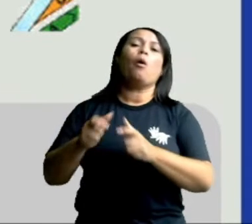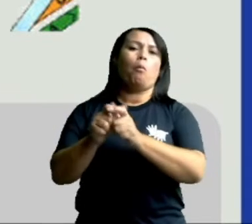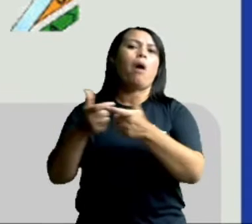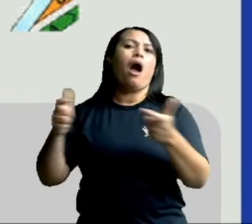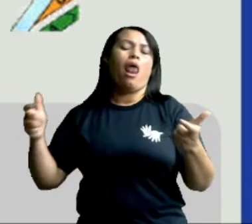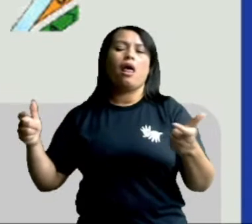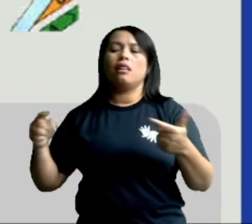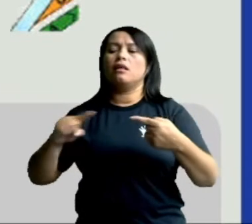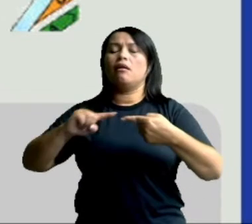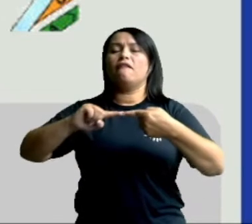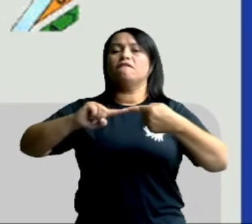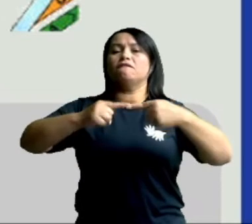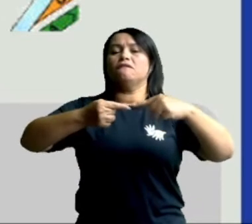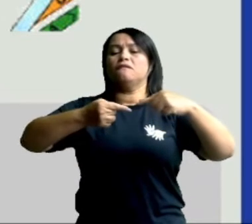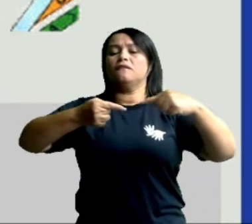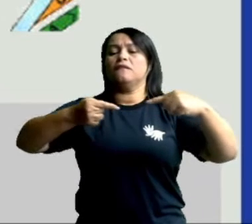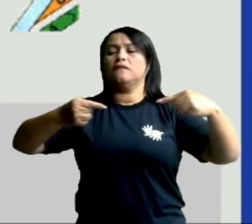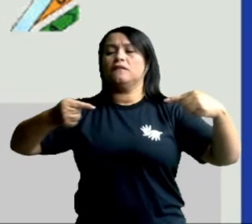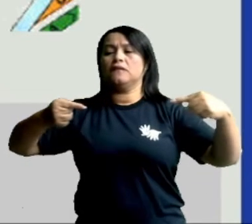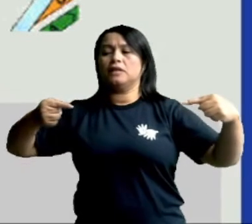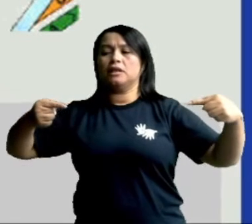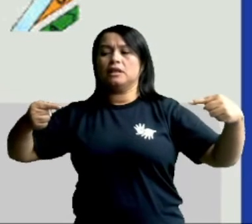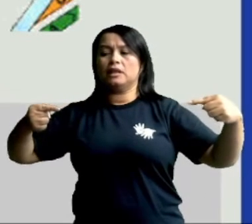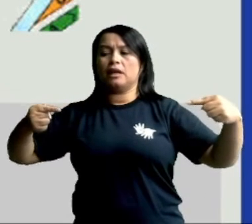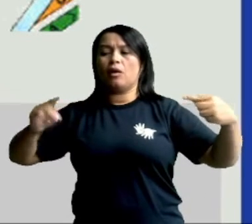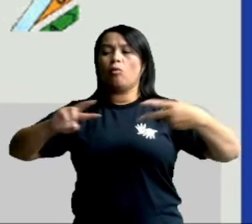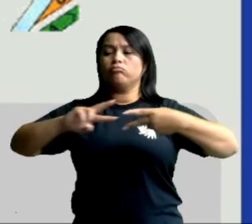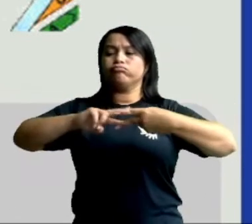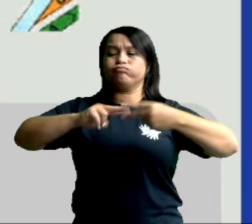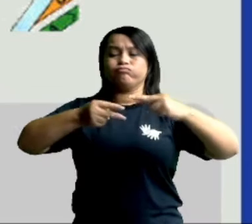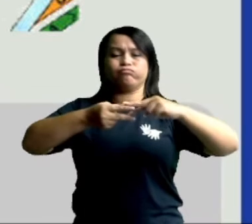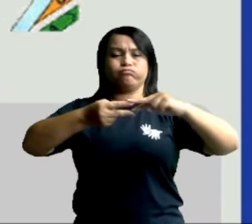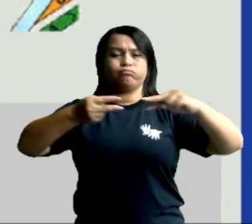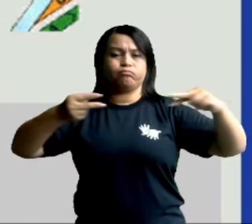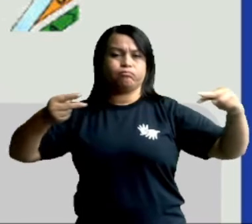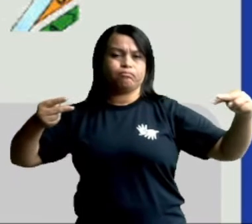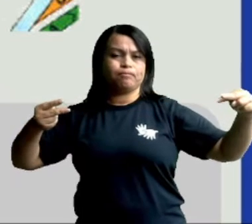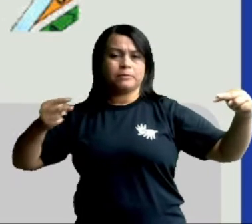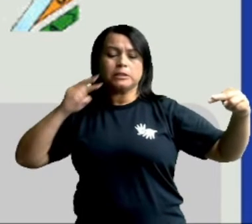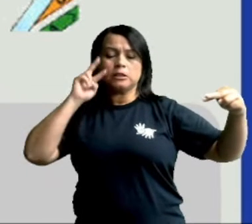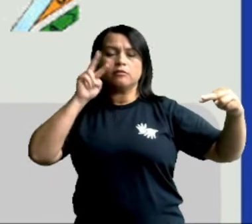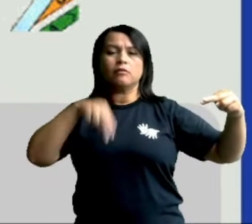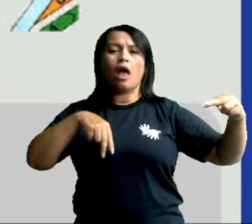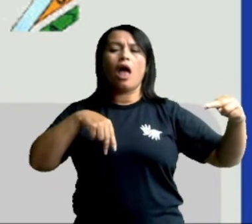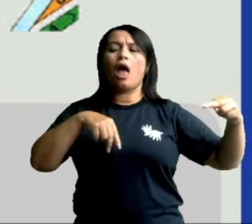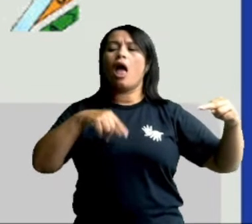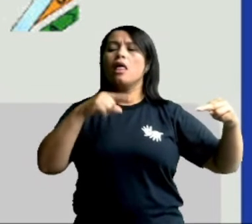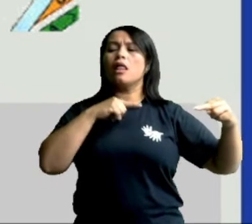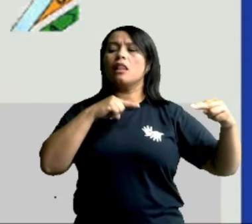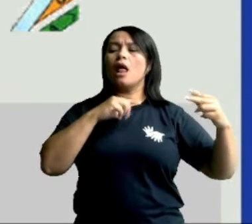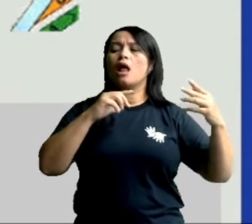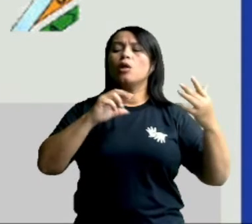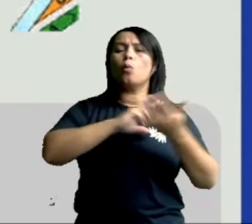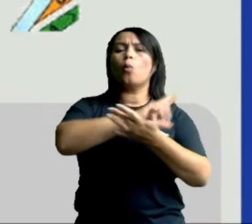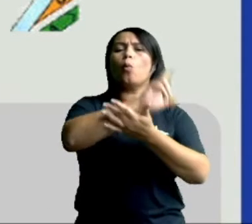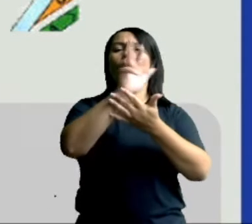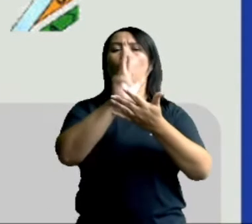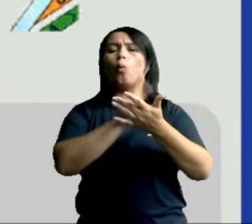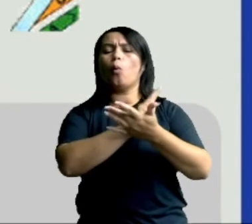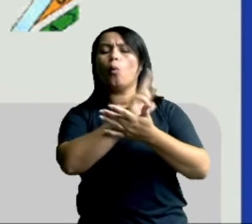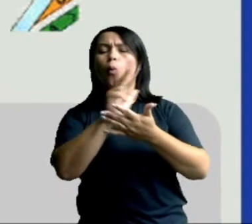grande fita onde nós vamos observar inúmeros segmentos que nós chamamos